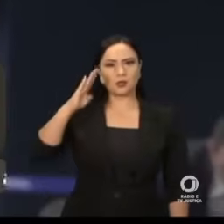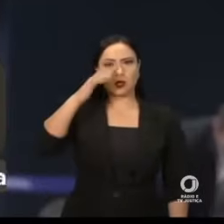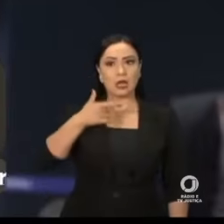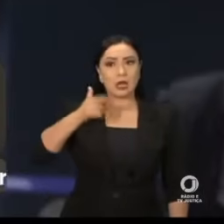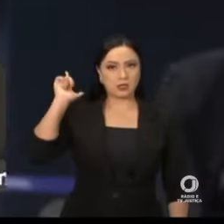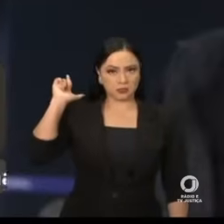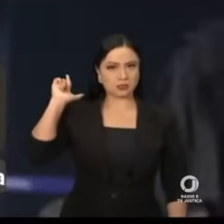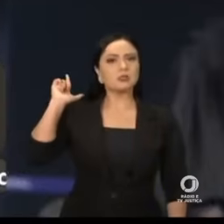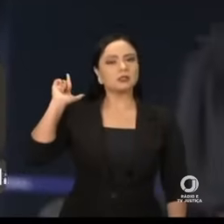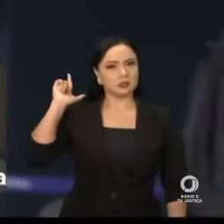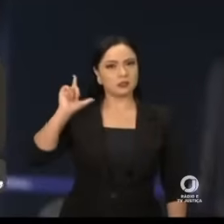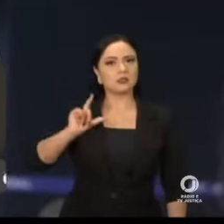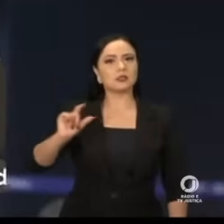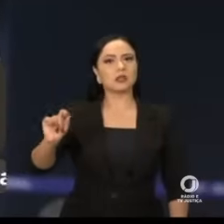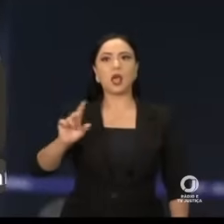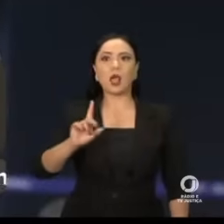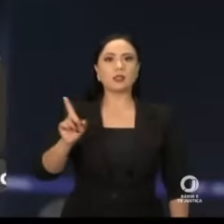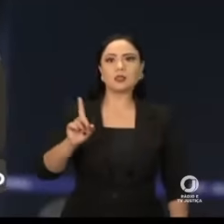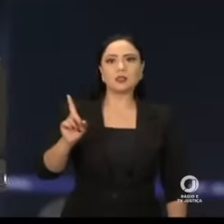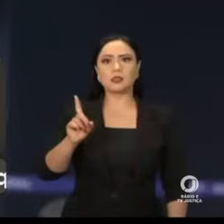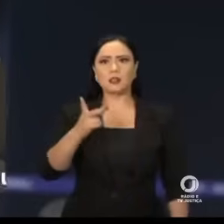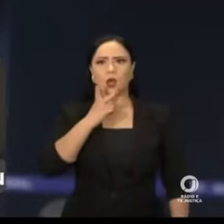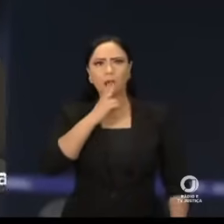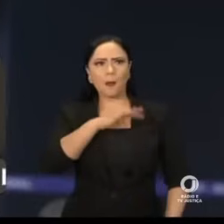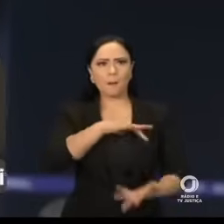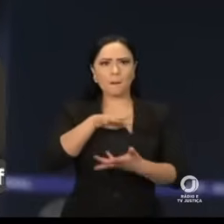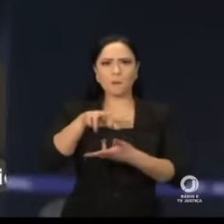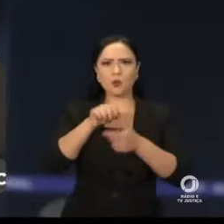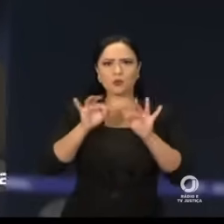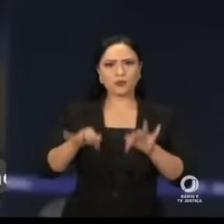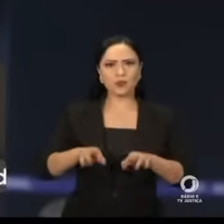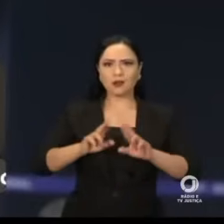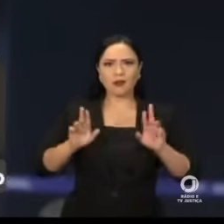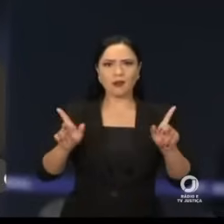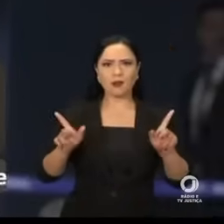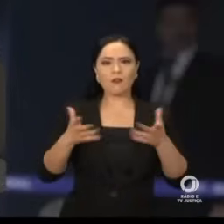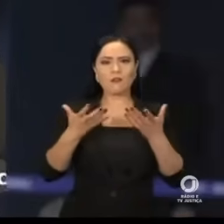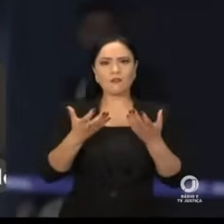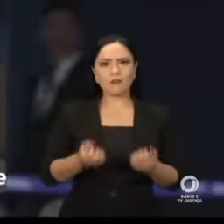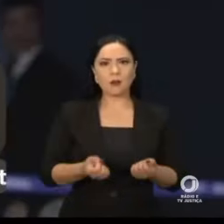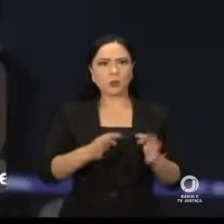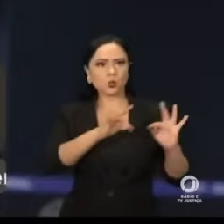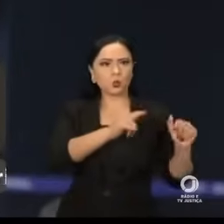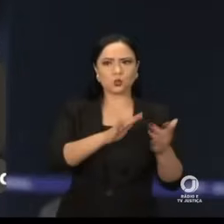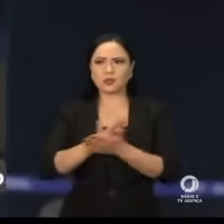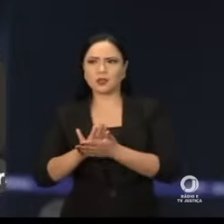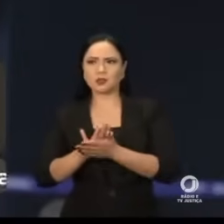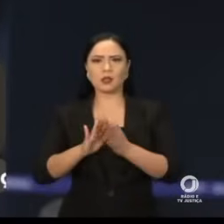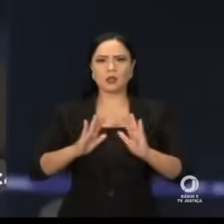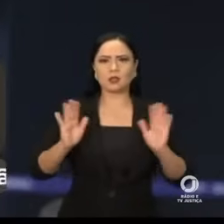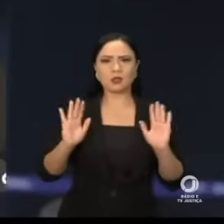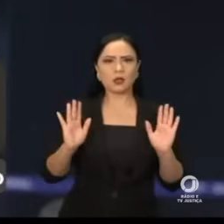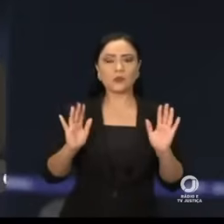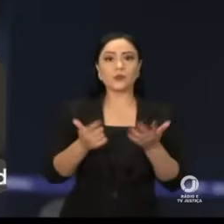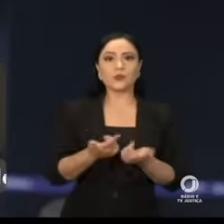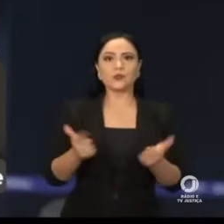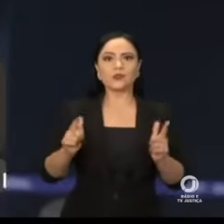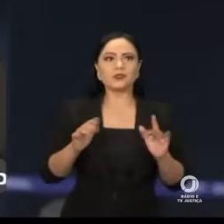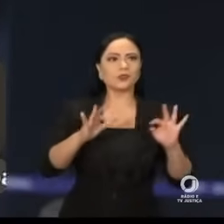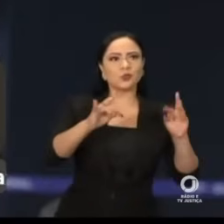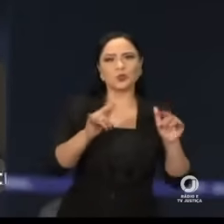Brasil, não vamos achar que o mundo vai acabar. Vamos para o tudo ou nada? Não. Não tem tudo ou